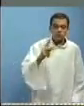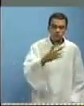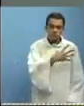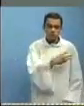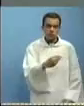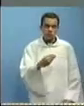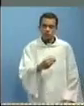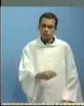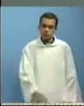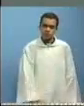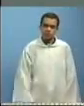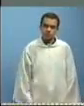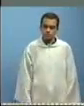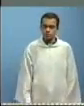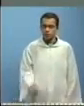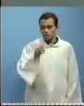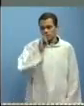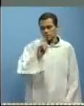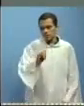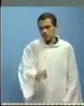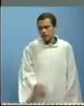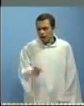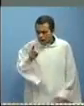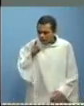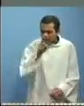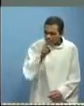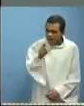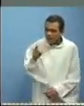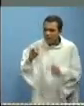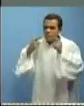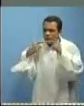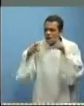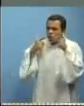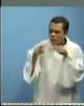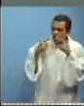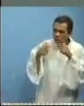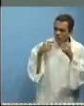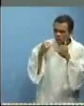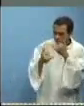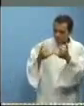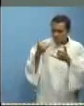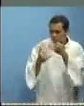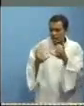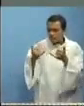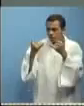Contando os erros deles Quando chega a tia Eu falo Ih, esse aí Meu Deus